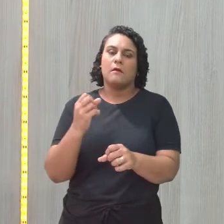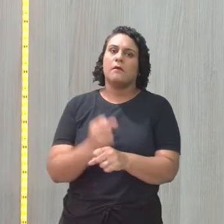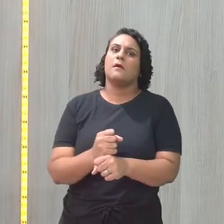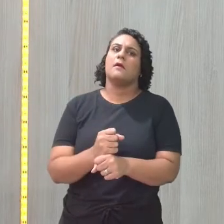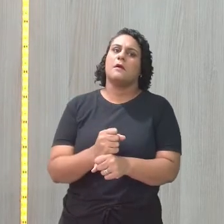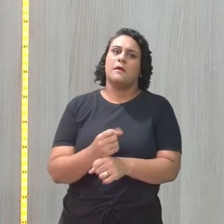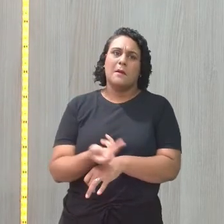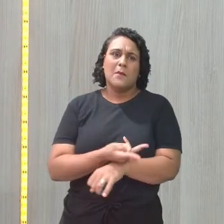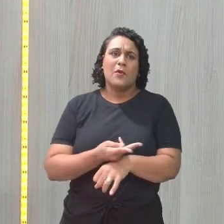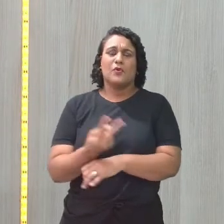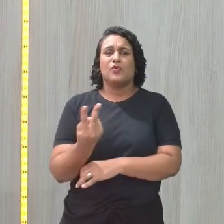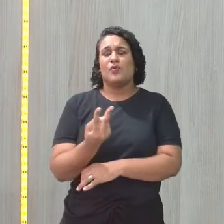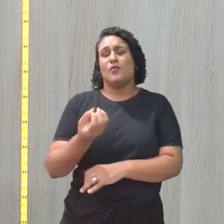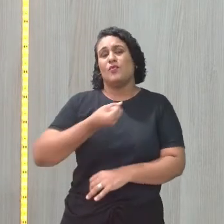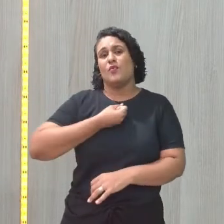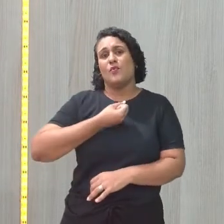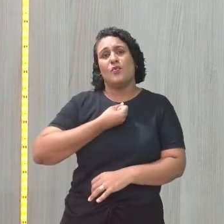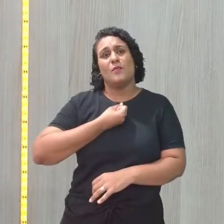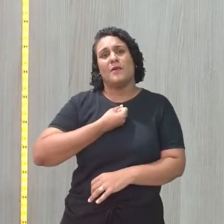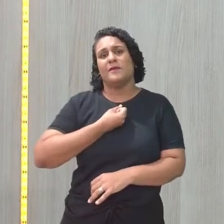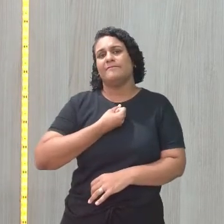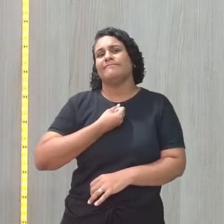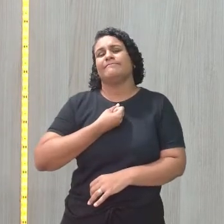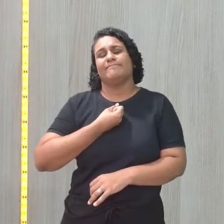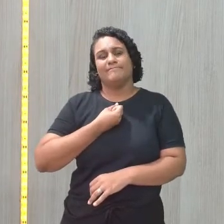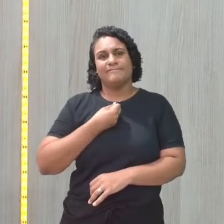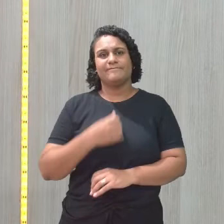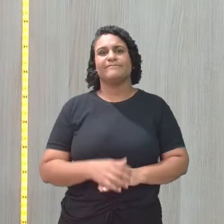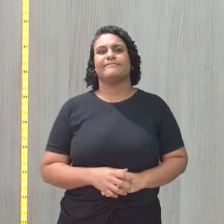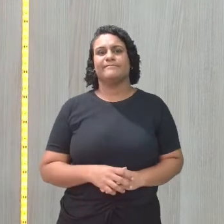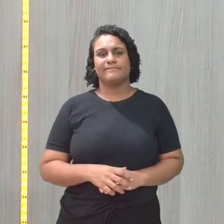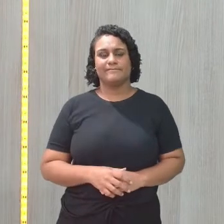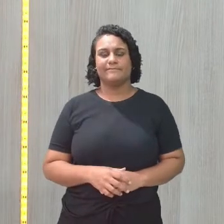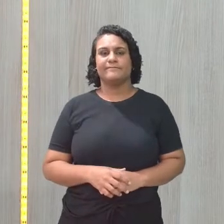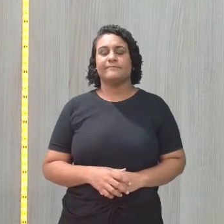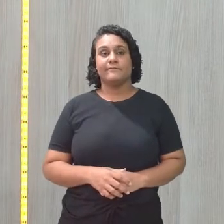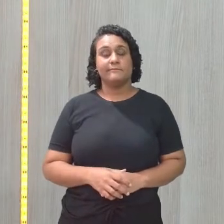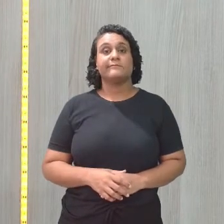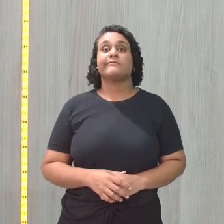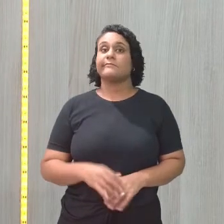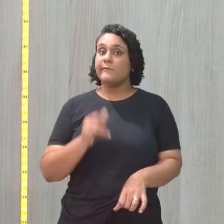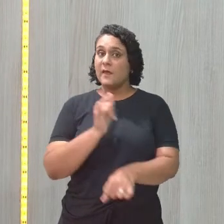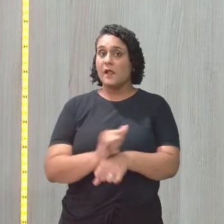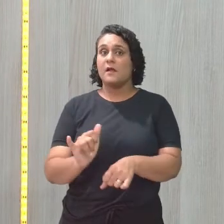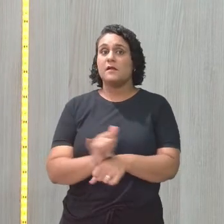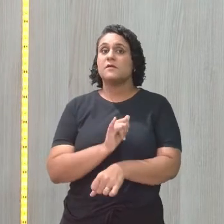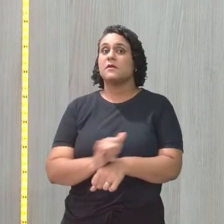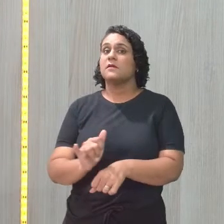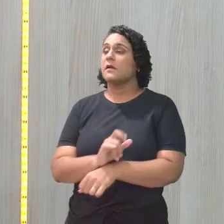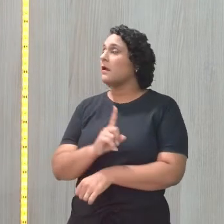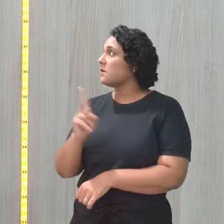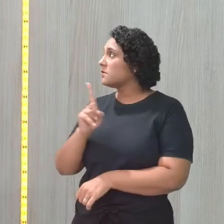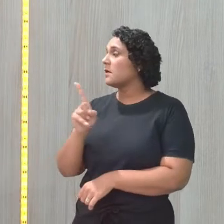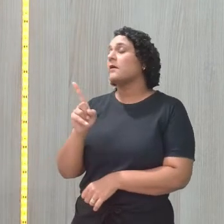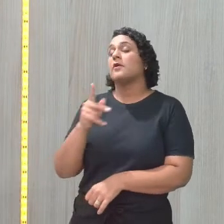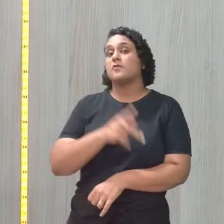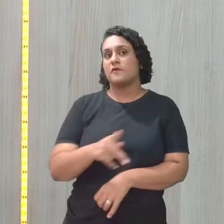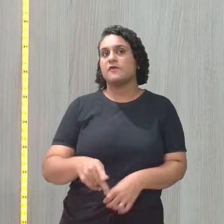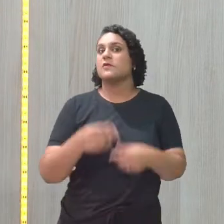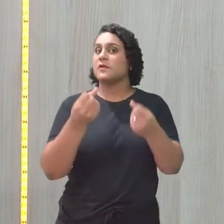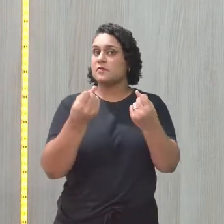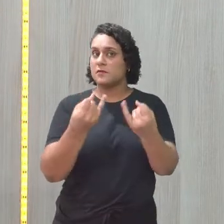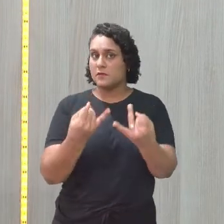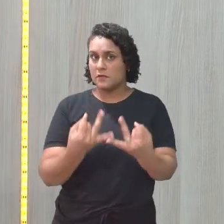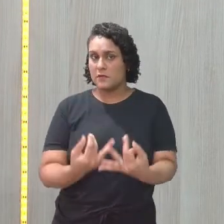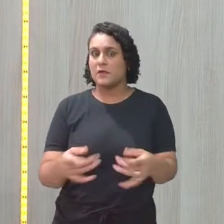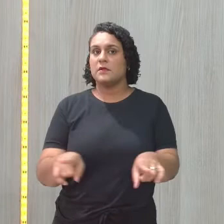números que multiplicados de 240 e assim por diante, certo? Então, esse método aí que Tiago ensinou, tá? Que também,